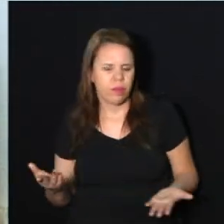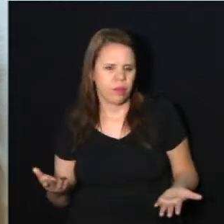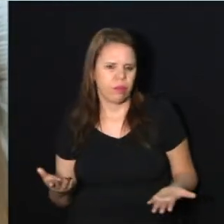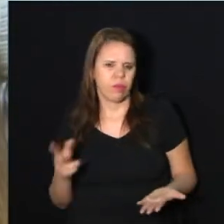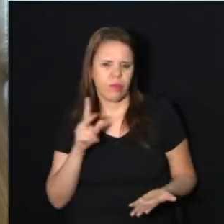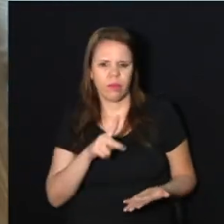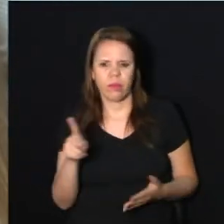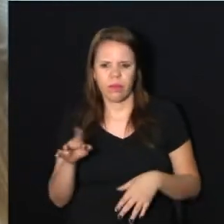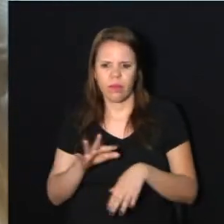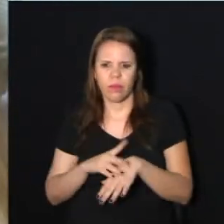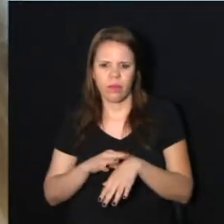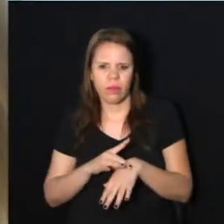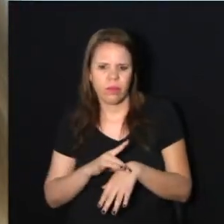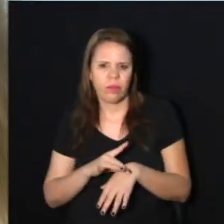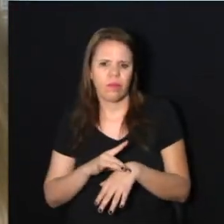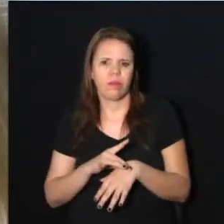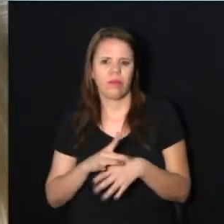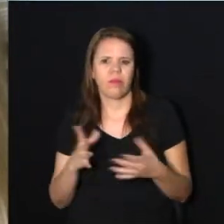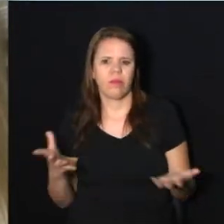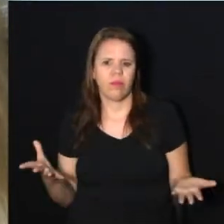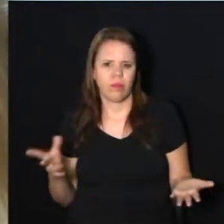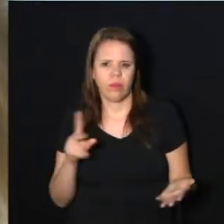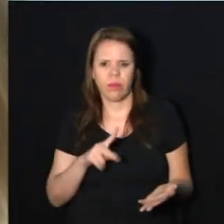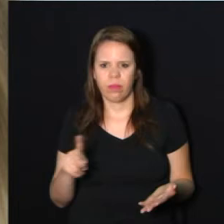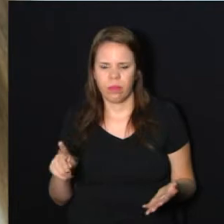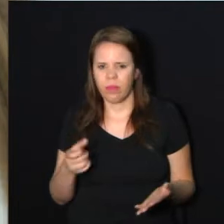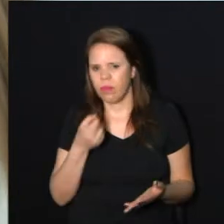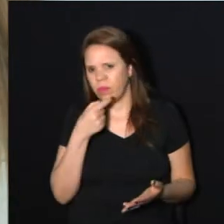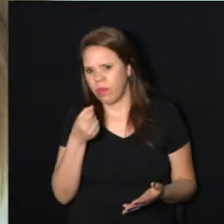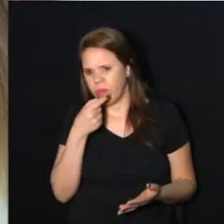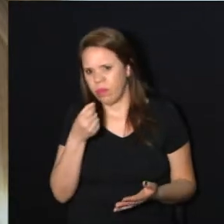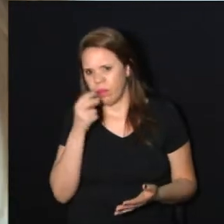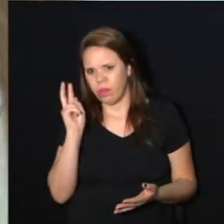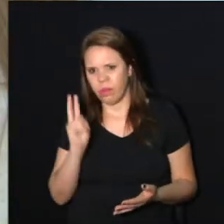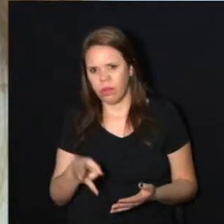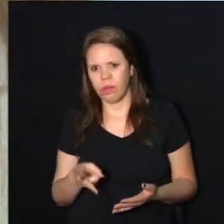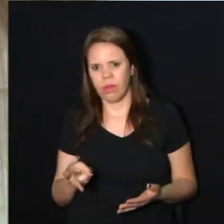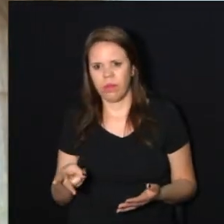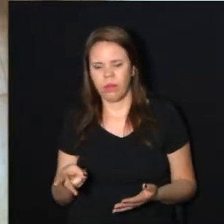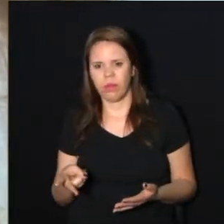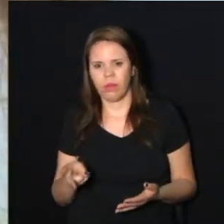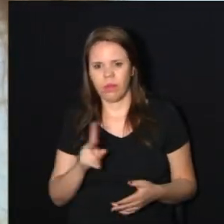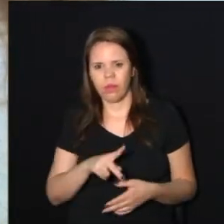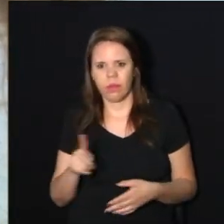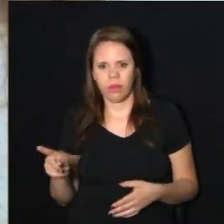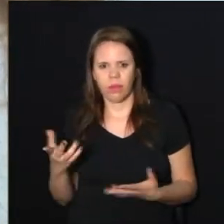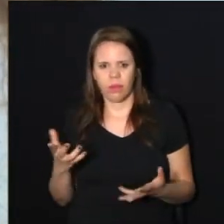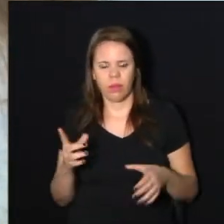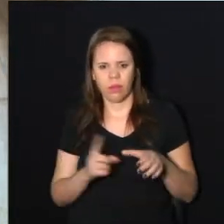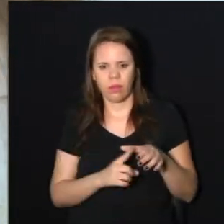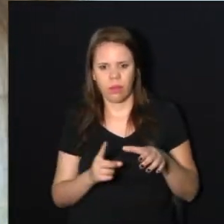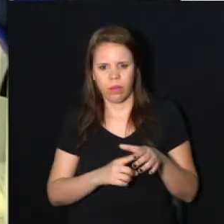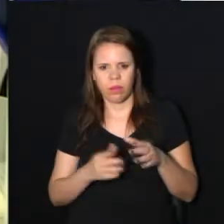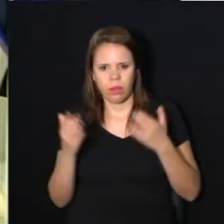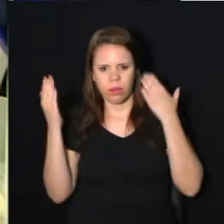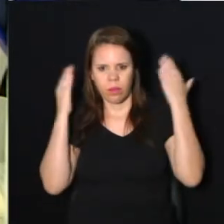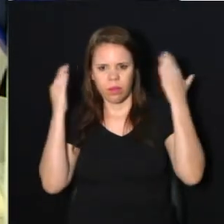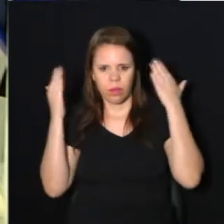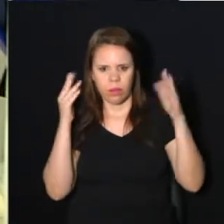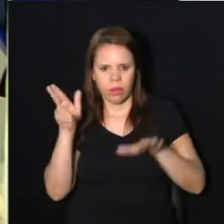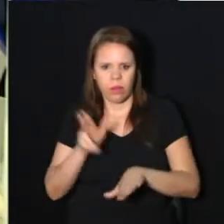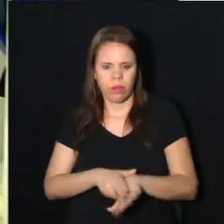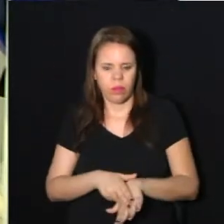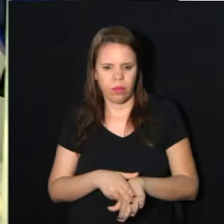professores doentes, professores realmente que estão tomando os remédios, professores buscando clínicas psiquiátricas.